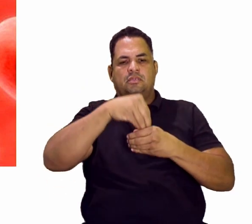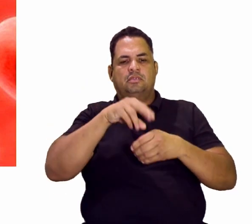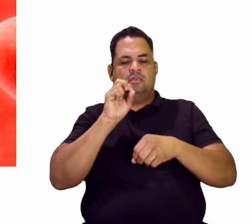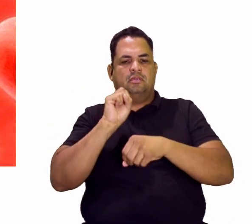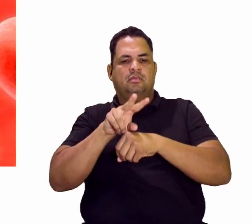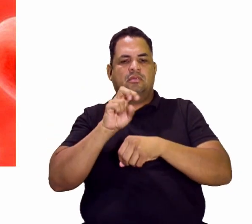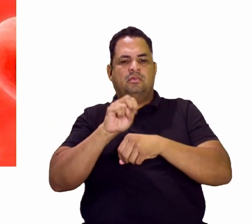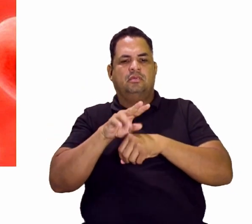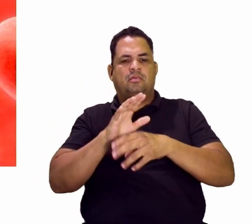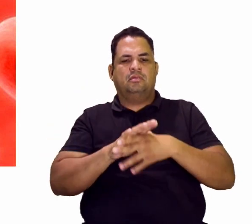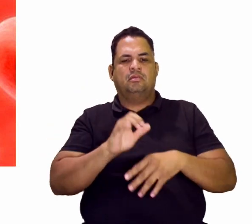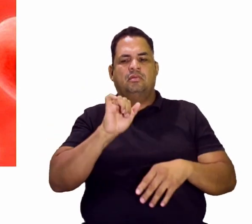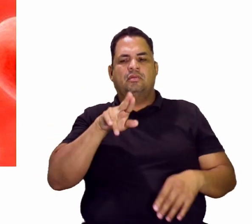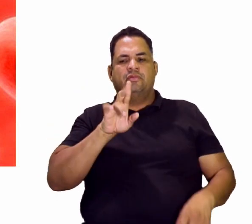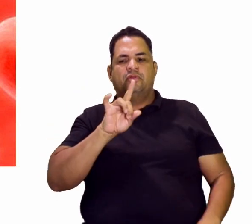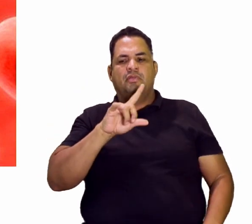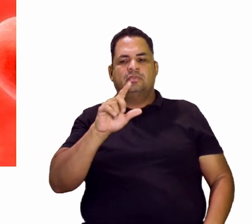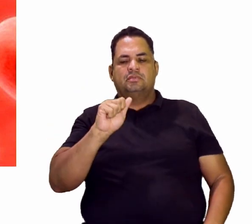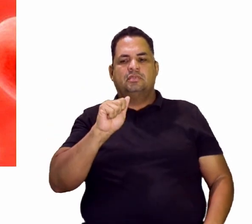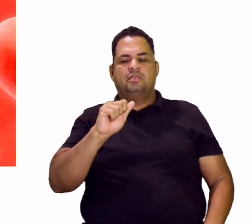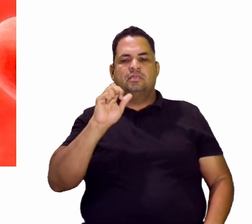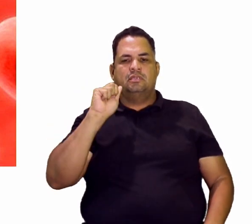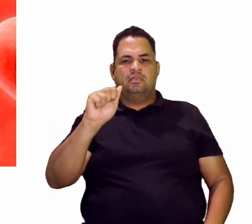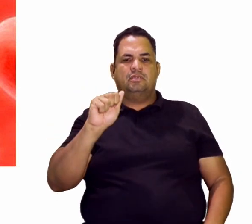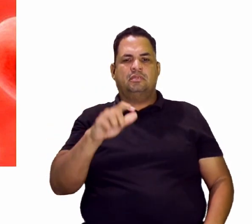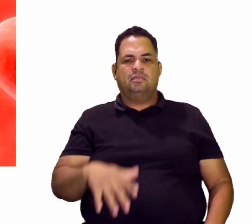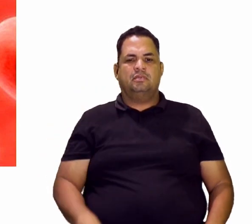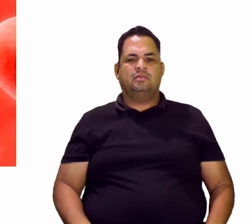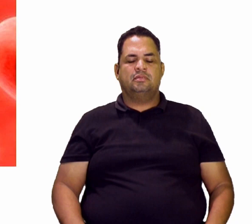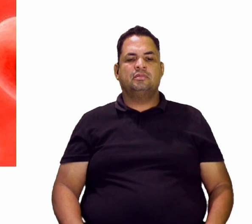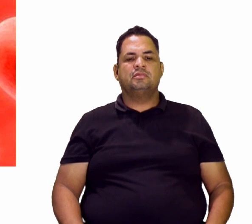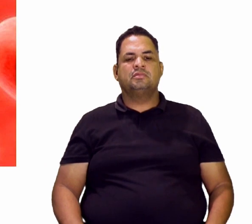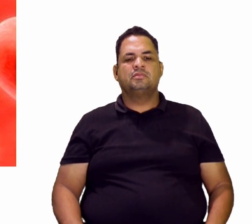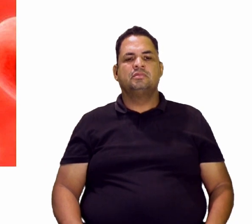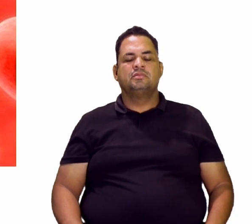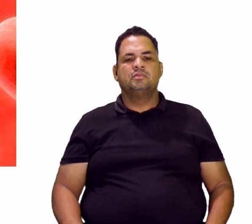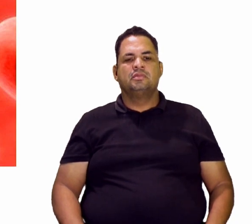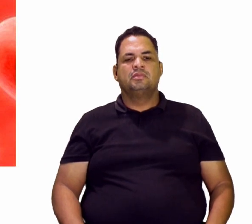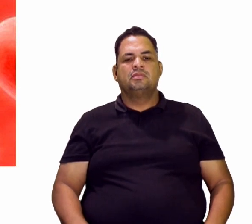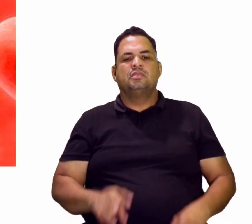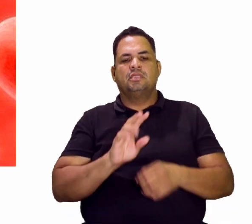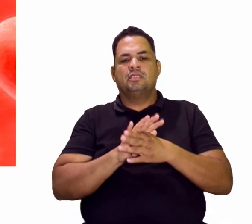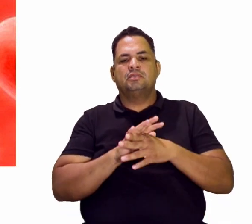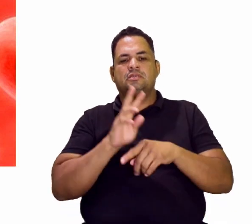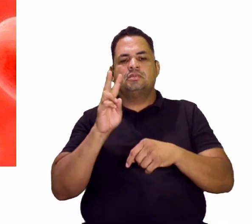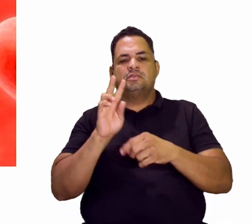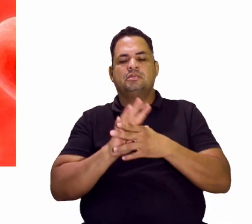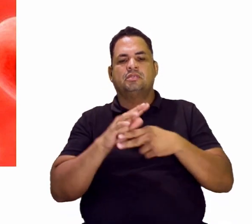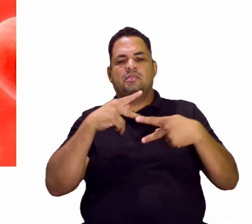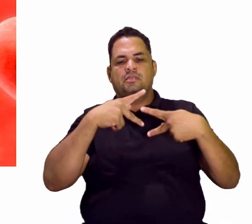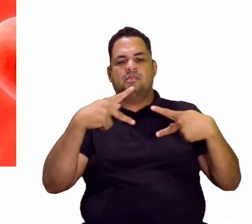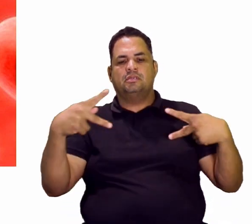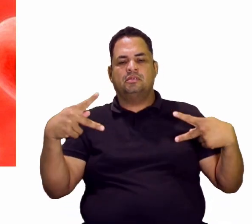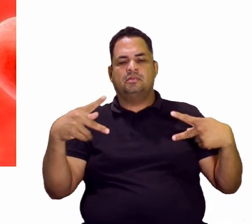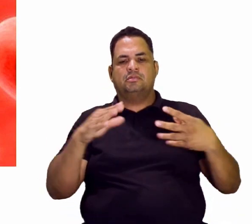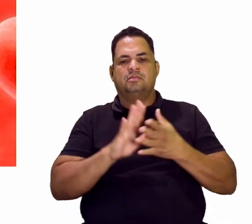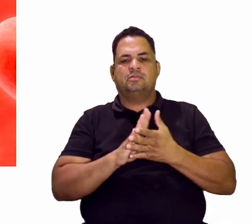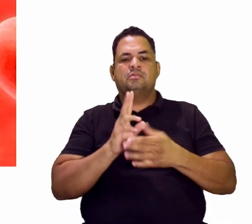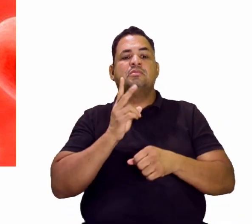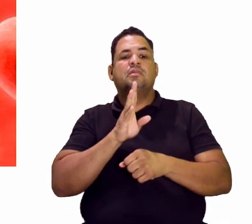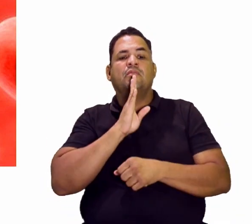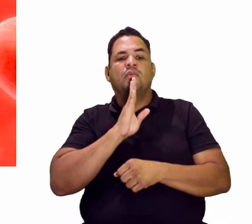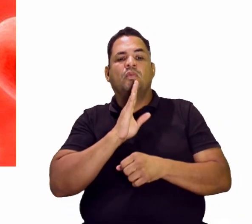da influenza A, certinho? E essas substâncias, essas proteínas, que são utilizadas para elas reconhecerem